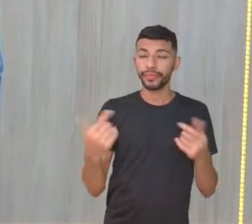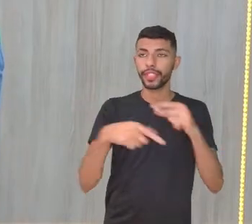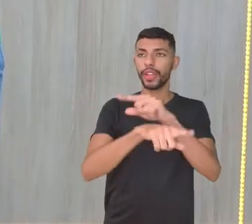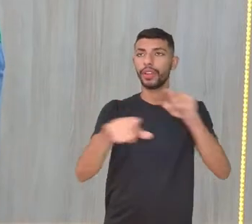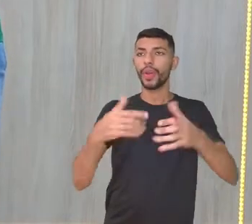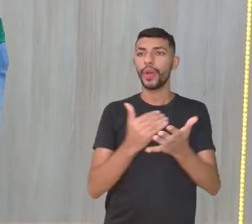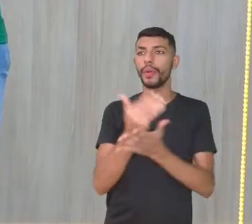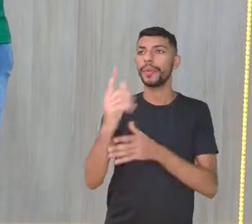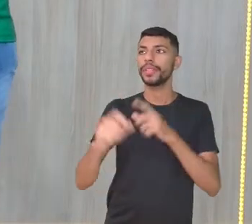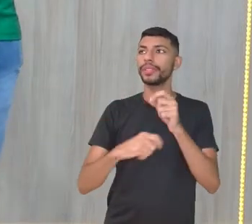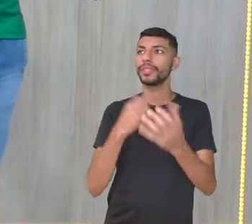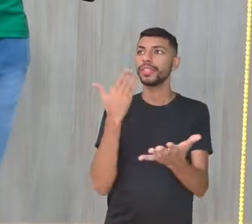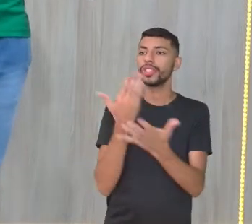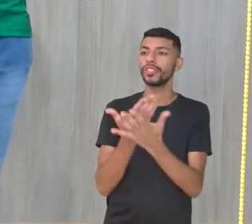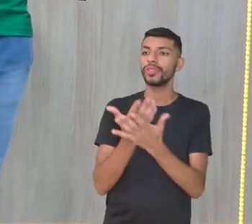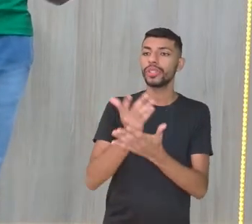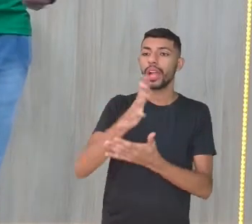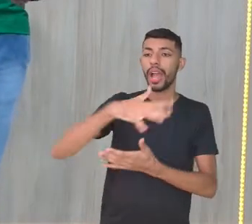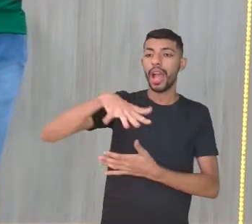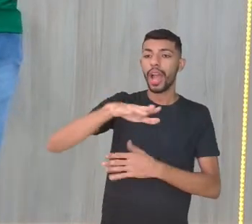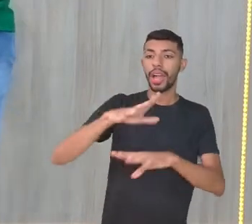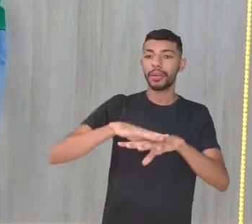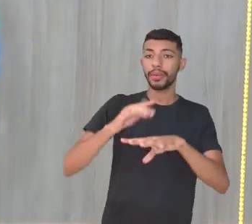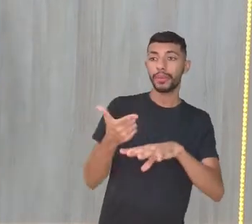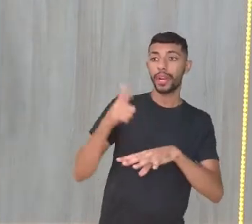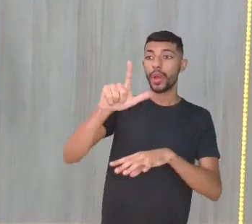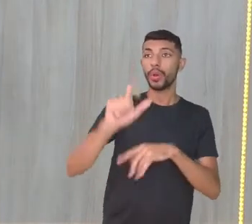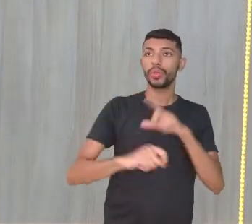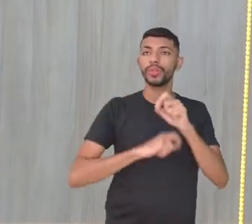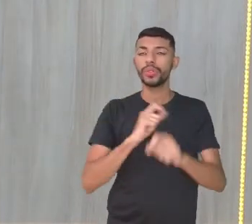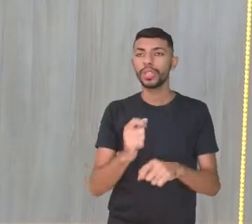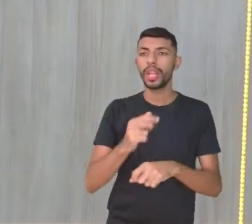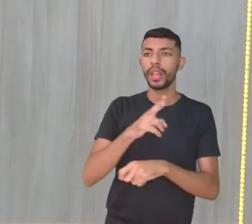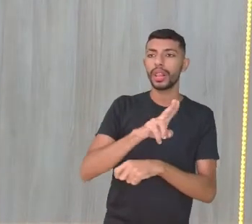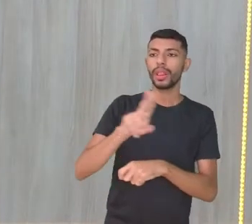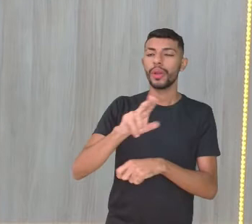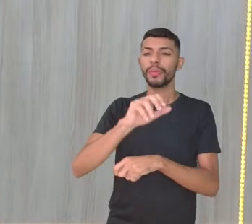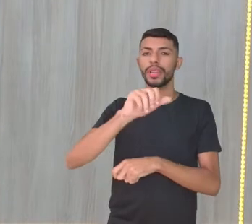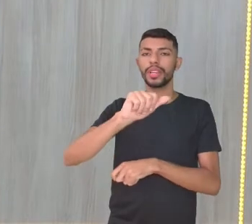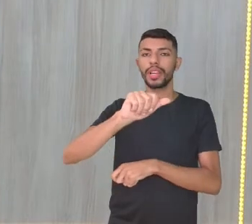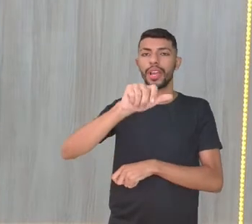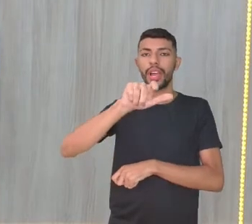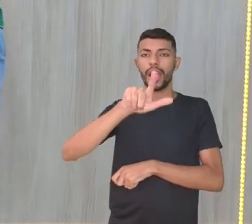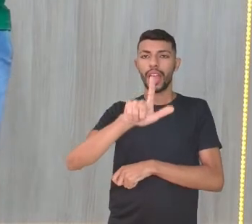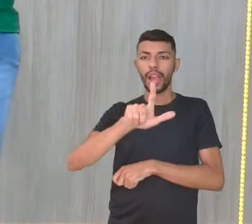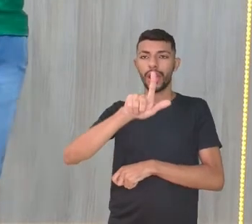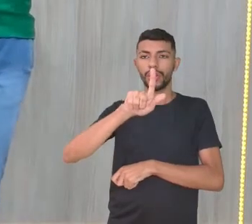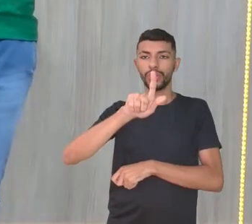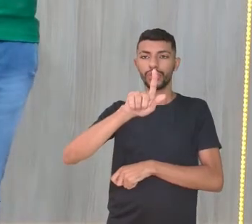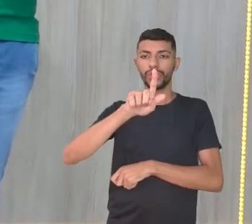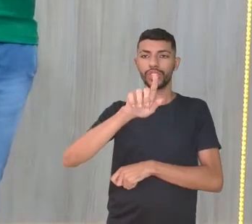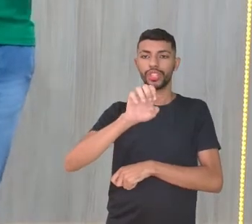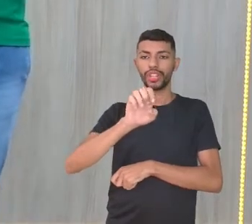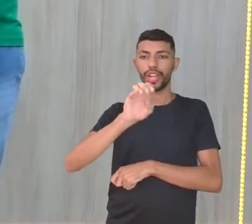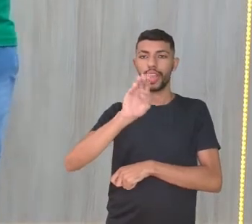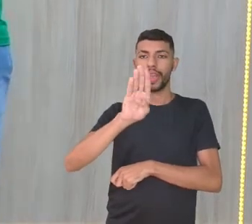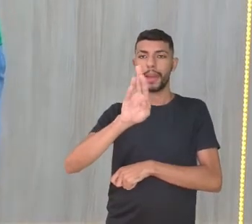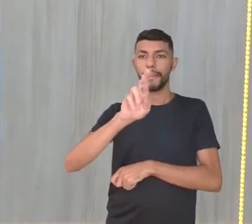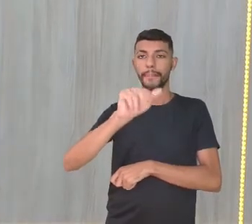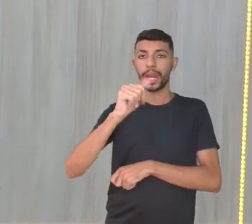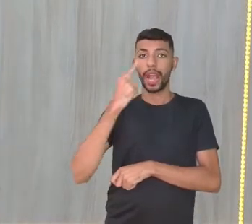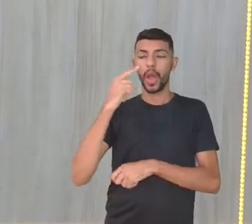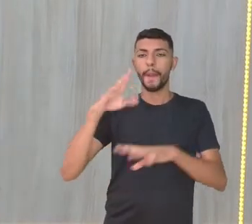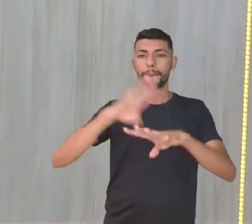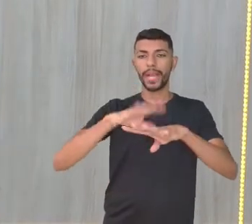estudar outro ramo da matemática que é chamado de álgebra, certo? A matemática ela é dividida em 3